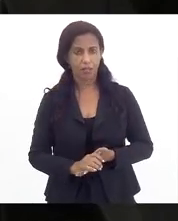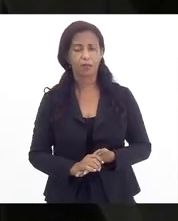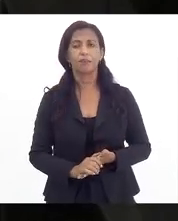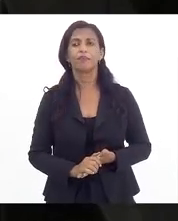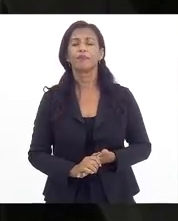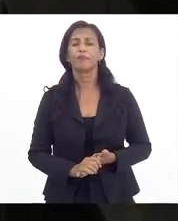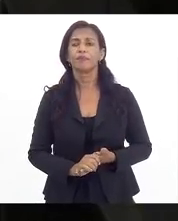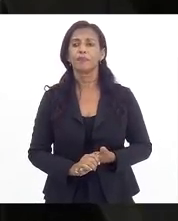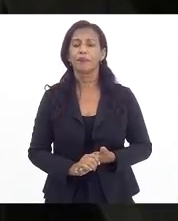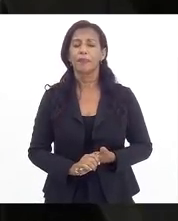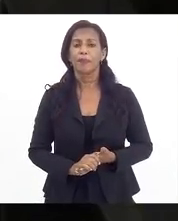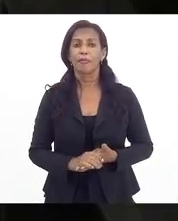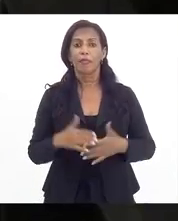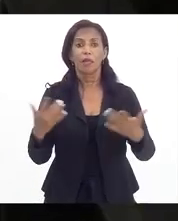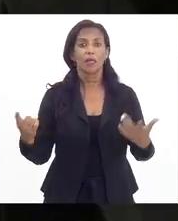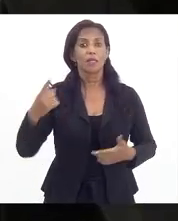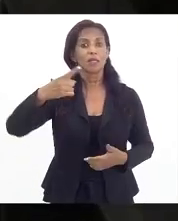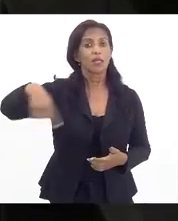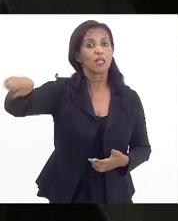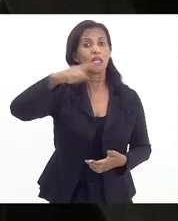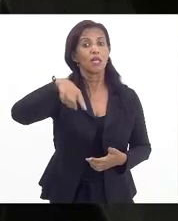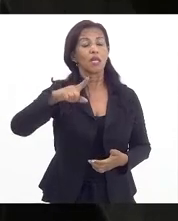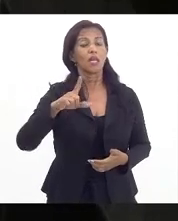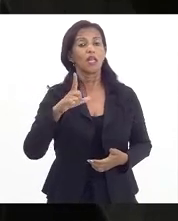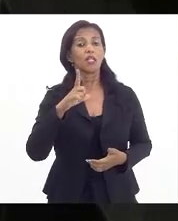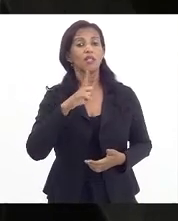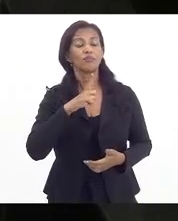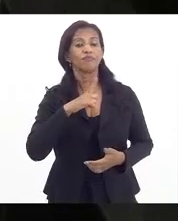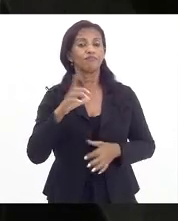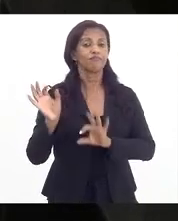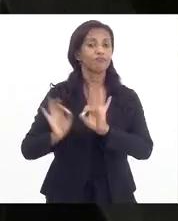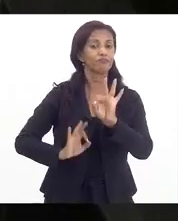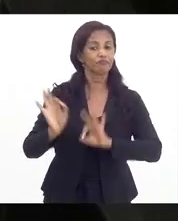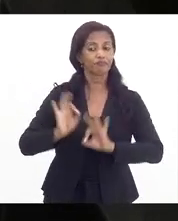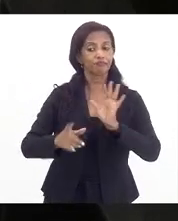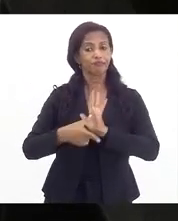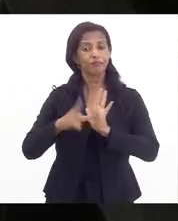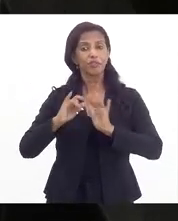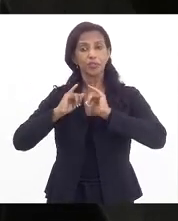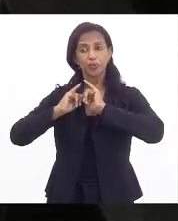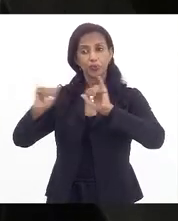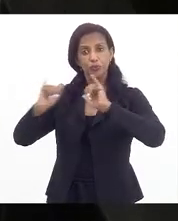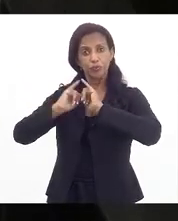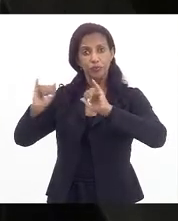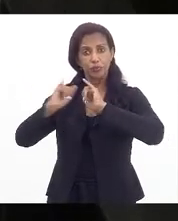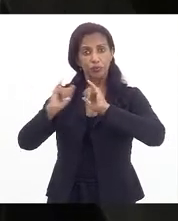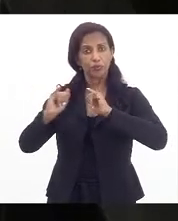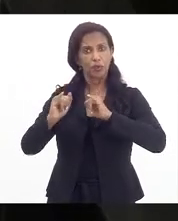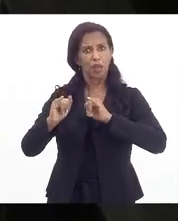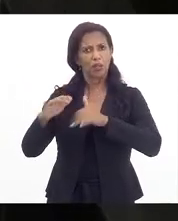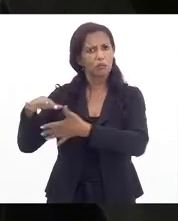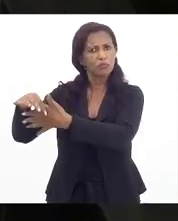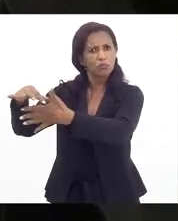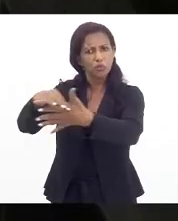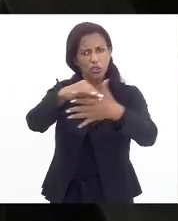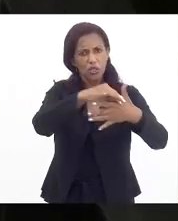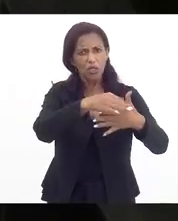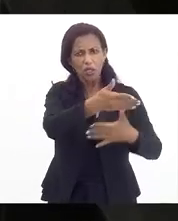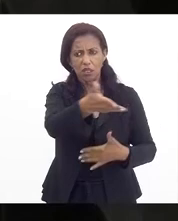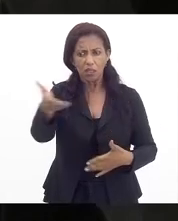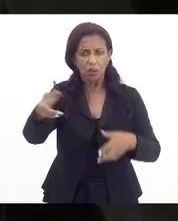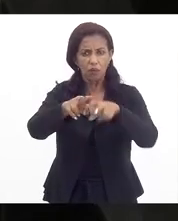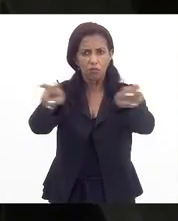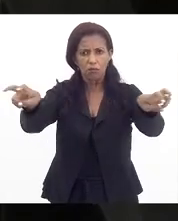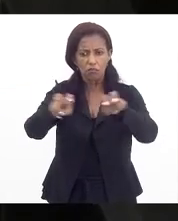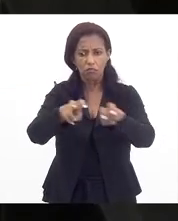seguida substitutivos sem que eles tivessem fio do é previamente divulgados para as representações de serviços públicos